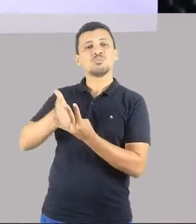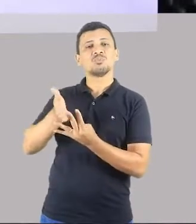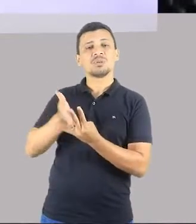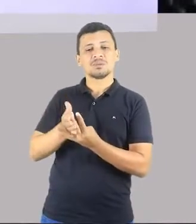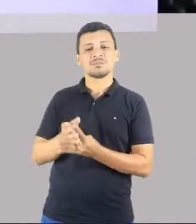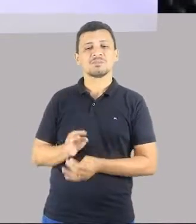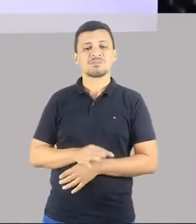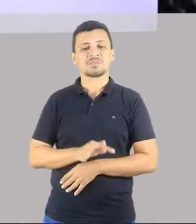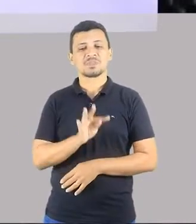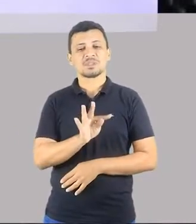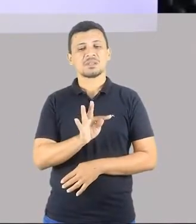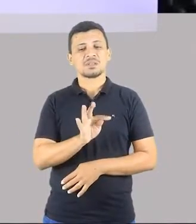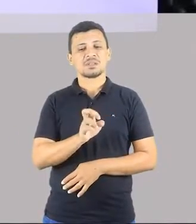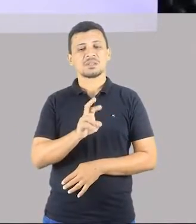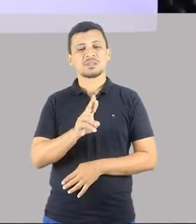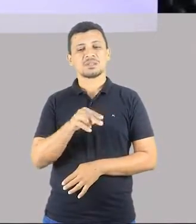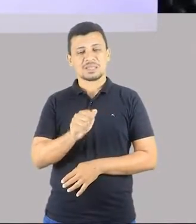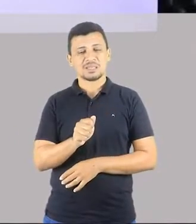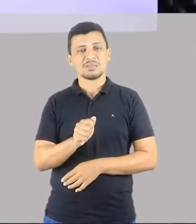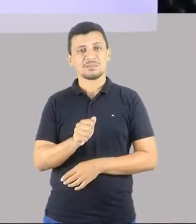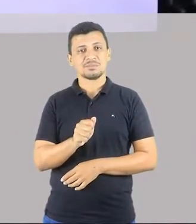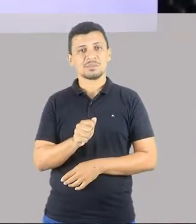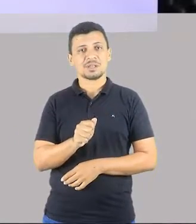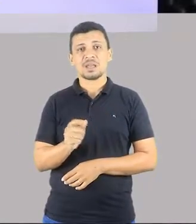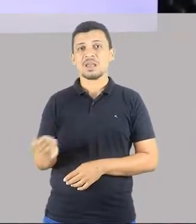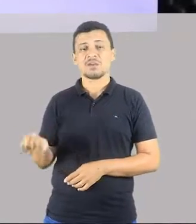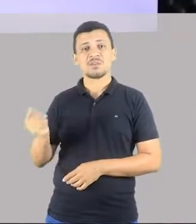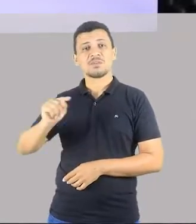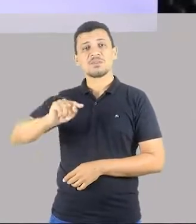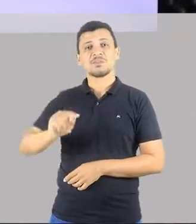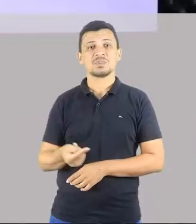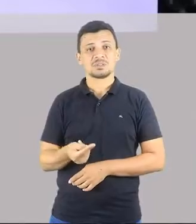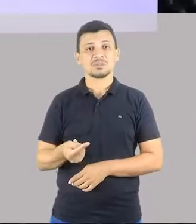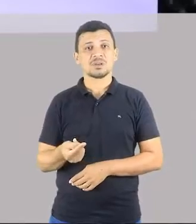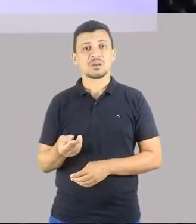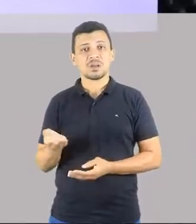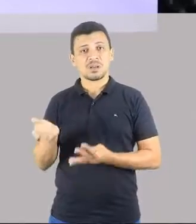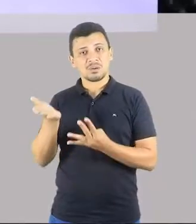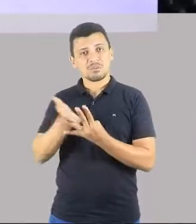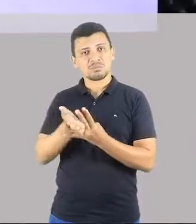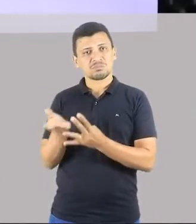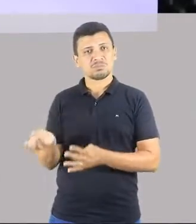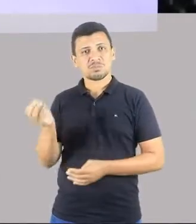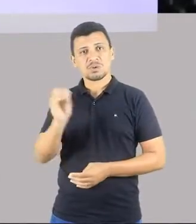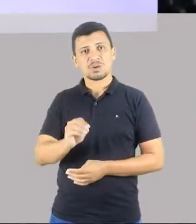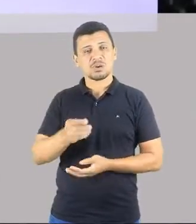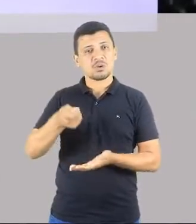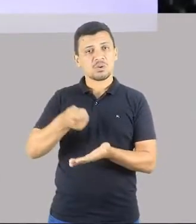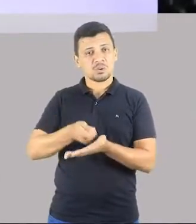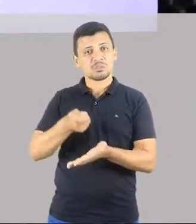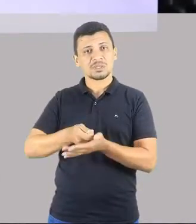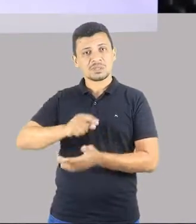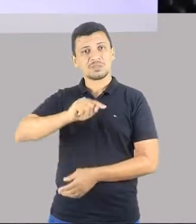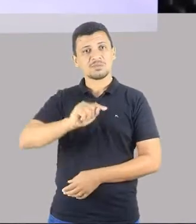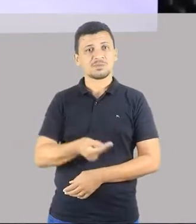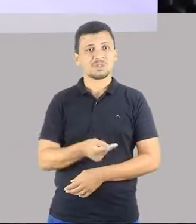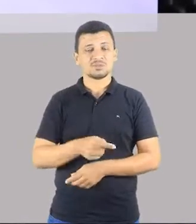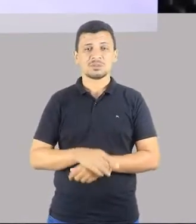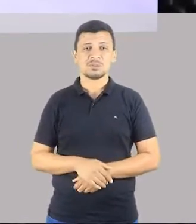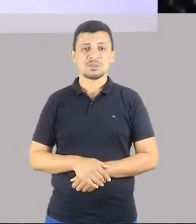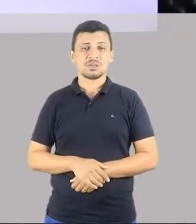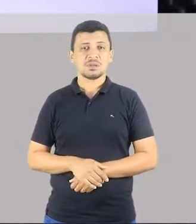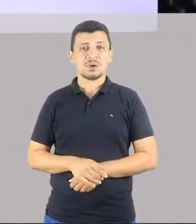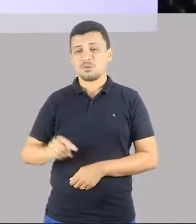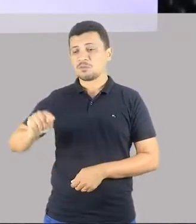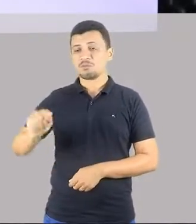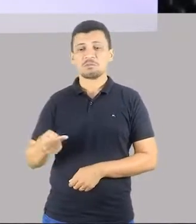fez, terna e firme. Então, ele intercalou. A intercalação, eu sou obrigada a pontuar. Só que eu não pontuo